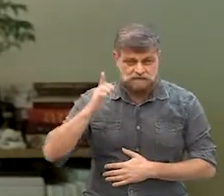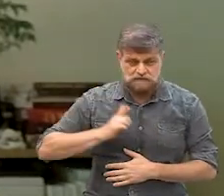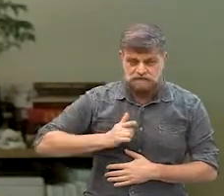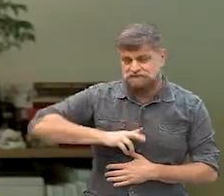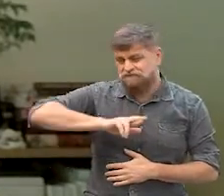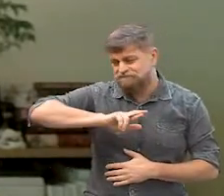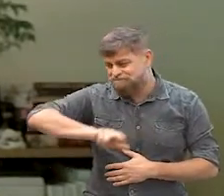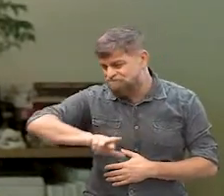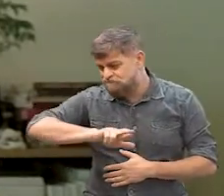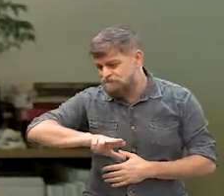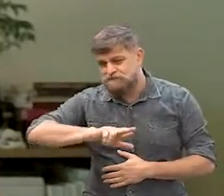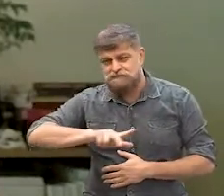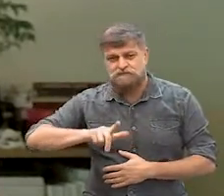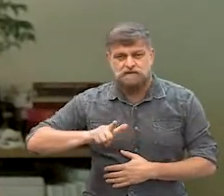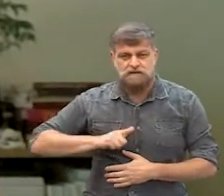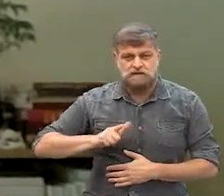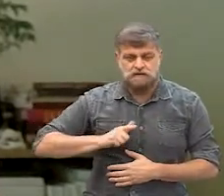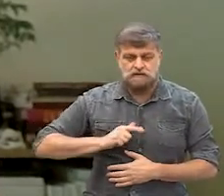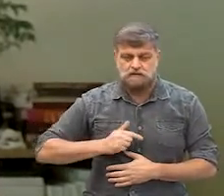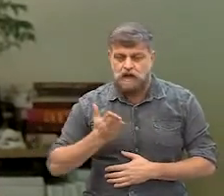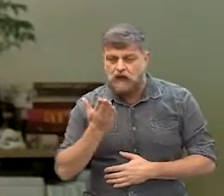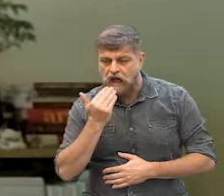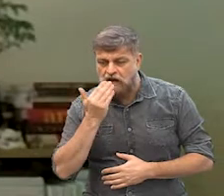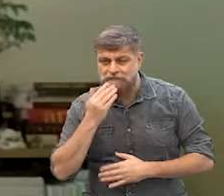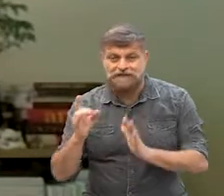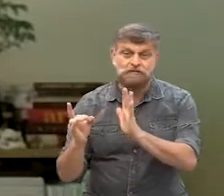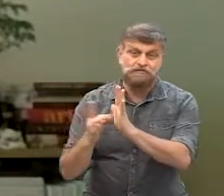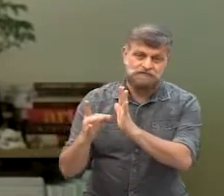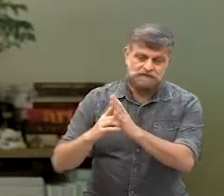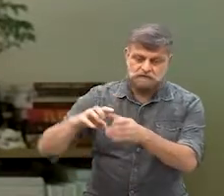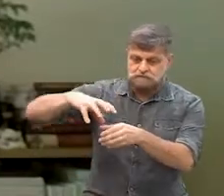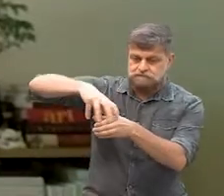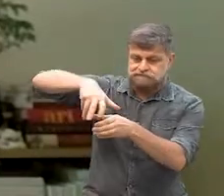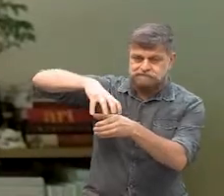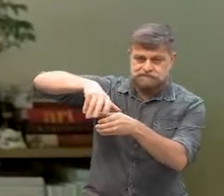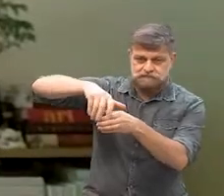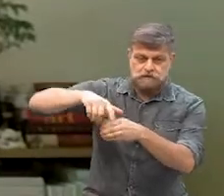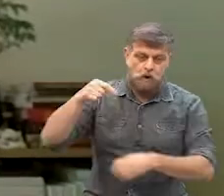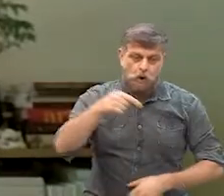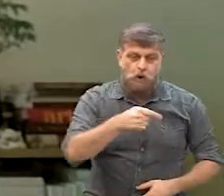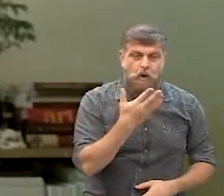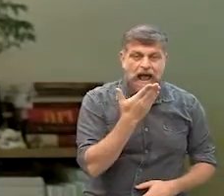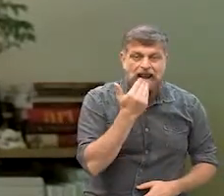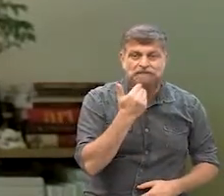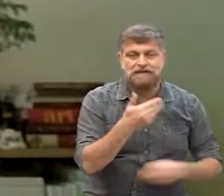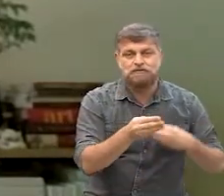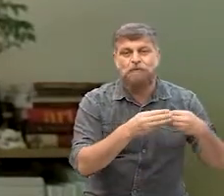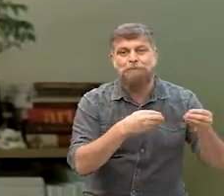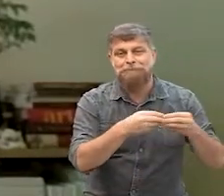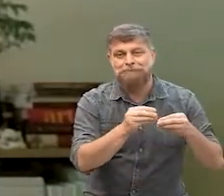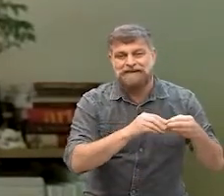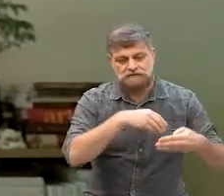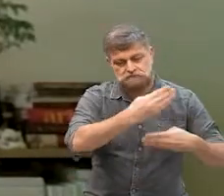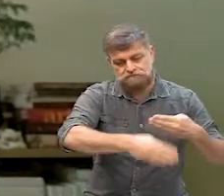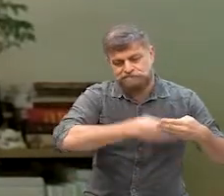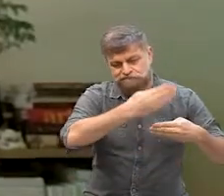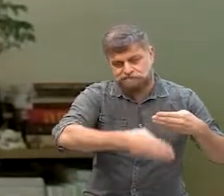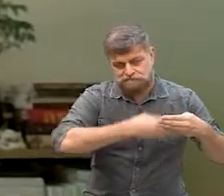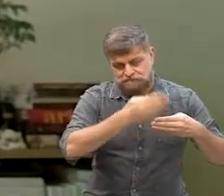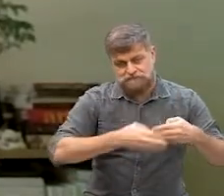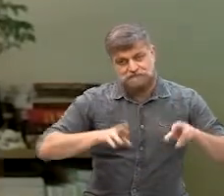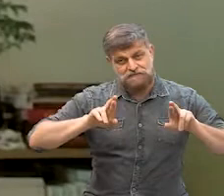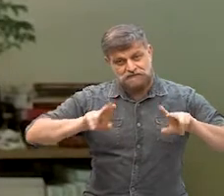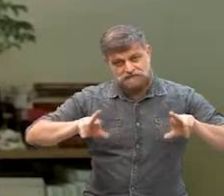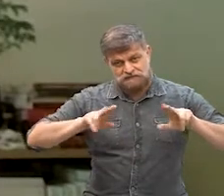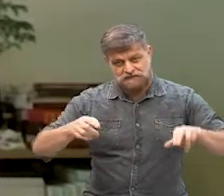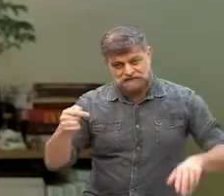entre envasar um alimento no vidro e utilizar o plástico como o processo, né, de embalagem. Você tem